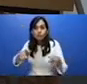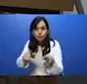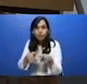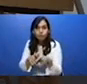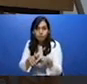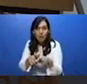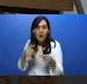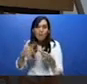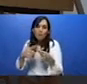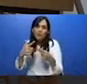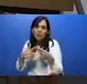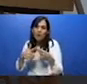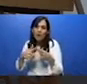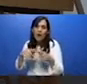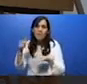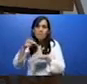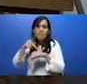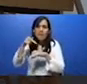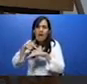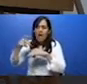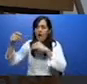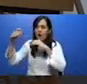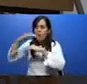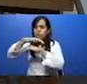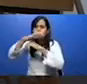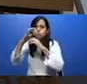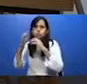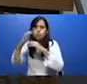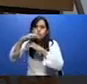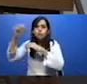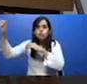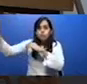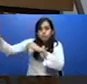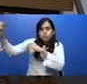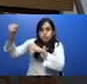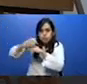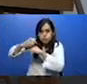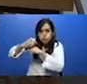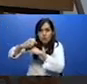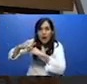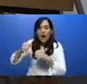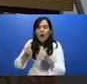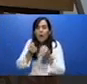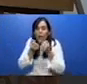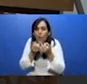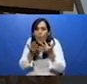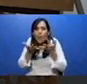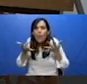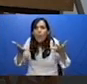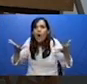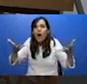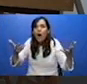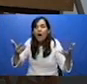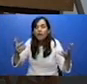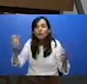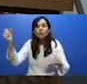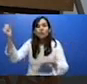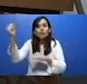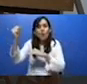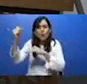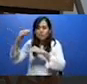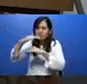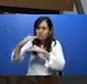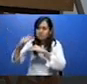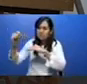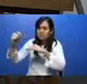grande meteorito caiu sobre a Terra, que gerou uma grande quantidade de poeira que bloqueou a luz solar, tá?